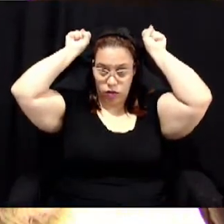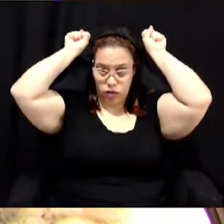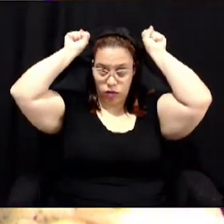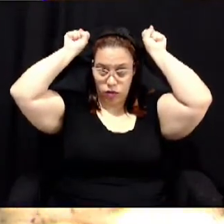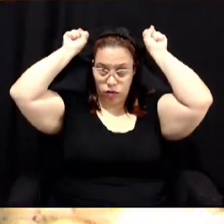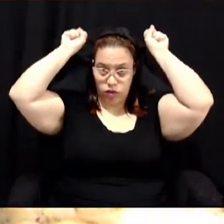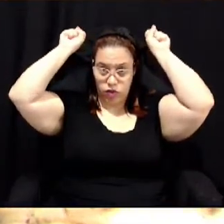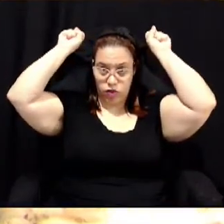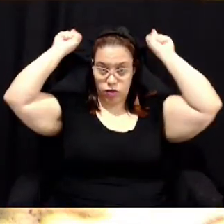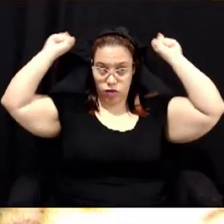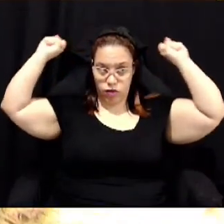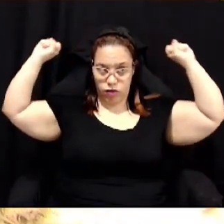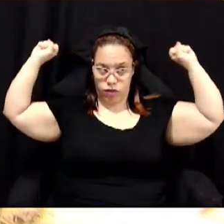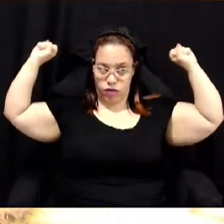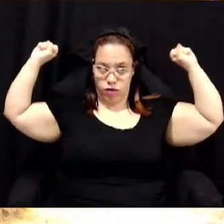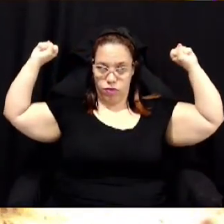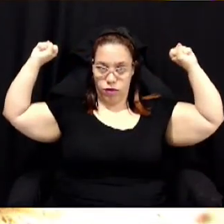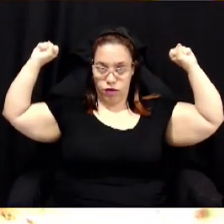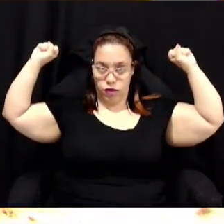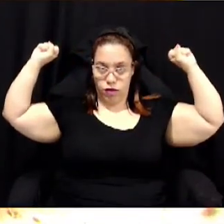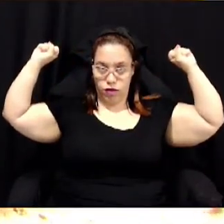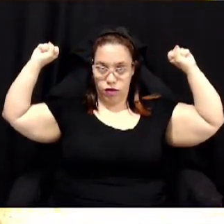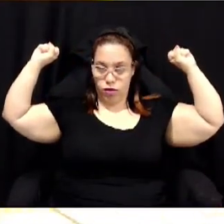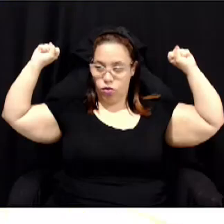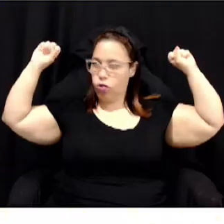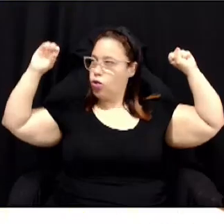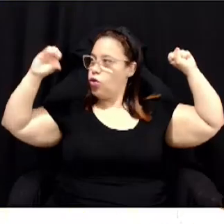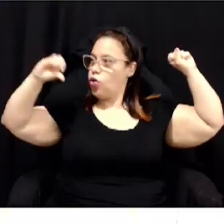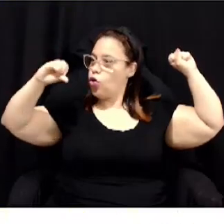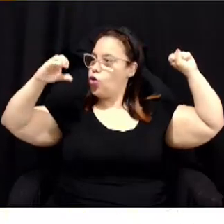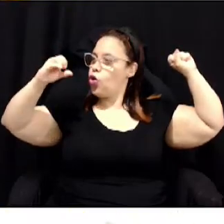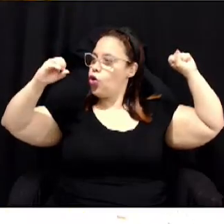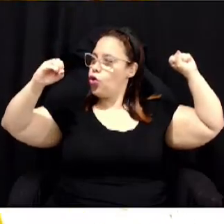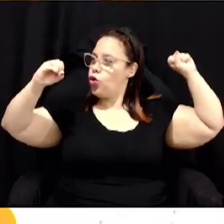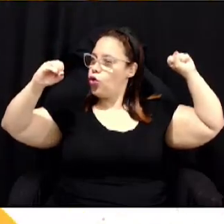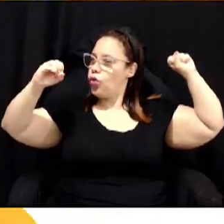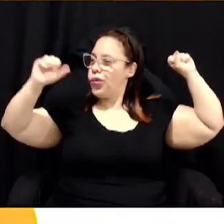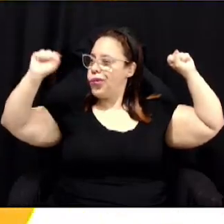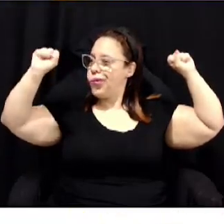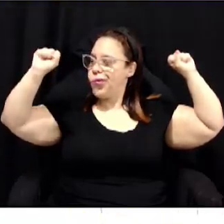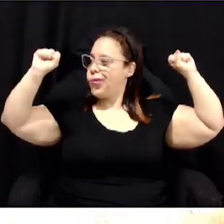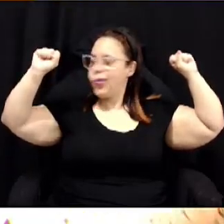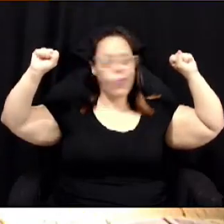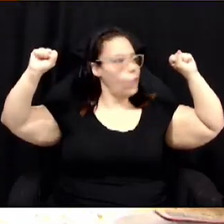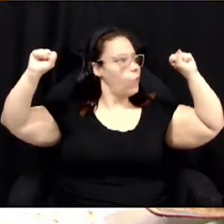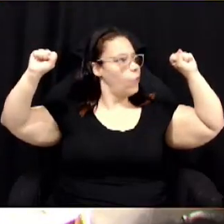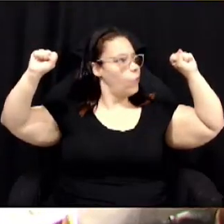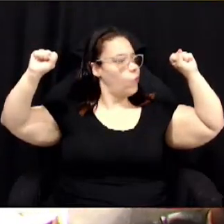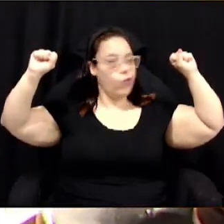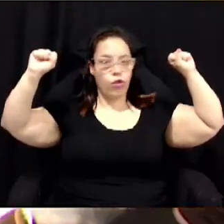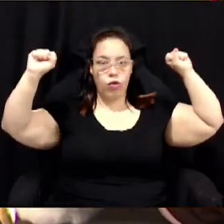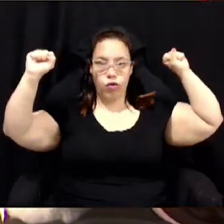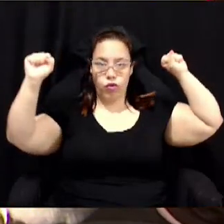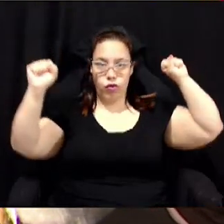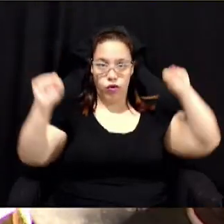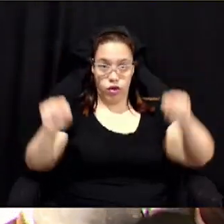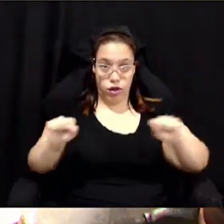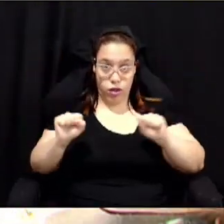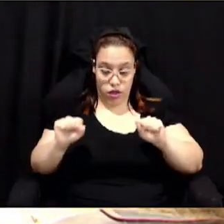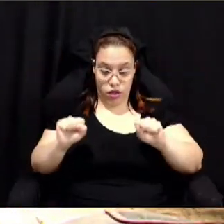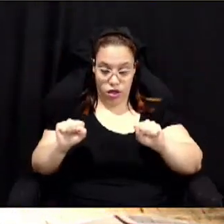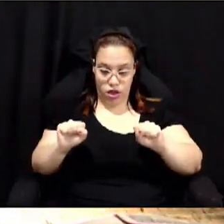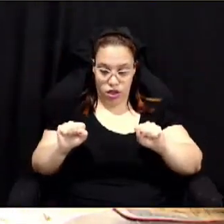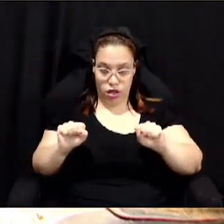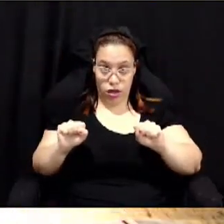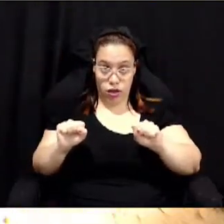braços, fecha 90 graus, olha para o remo, vira a pá. Essa é a minha remada, pelo